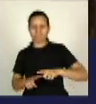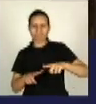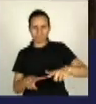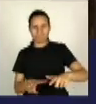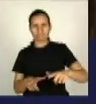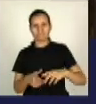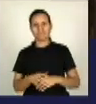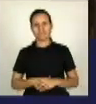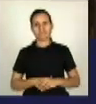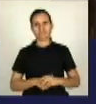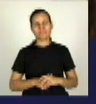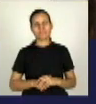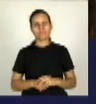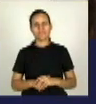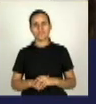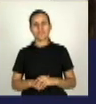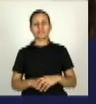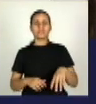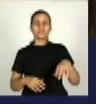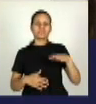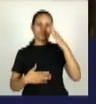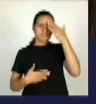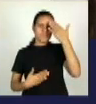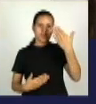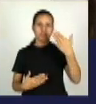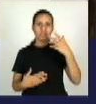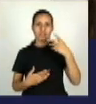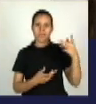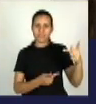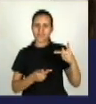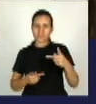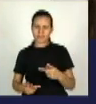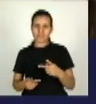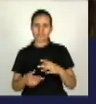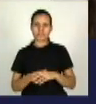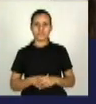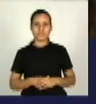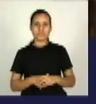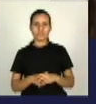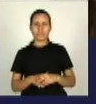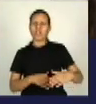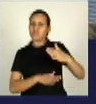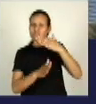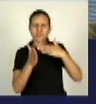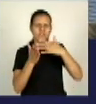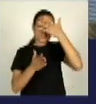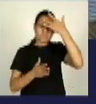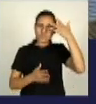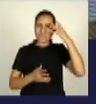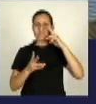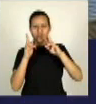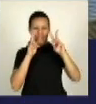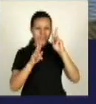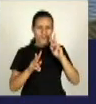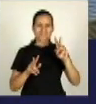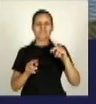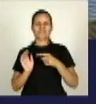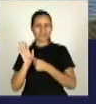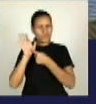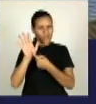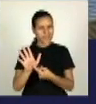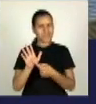Muito bem, vamos encerrar então, agradecer a professora Lia Watanabe por sua participação, avisar a todos